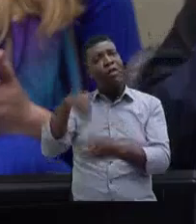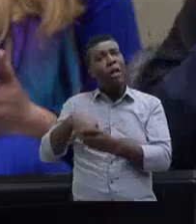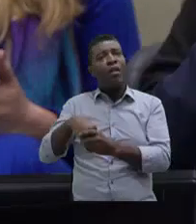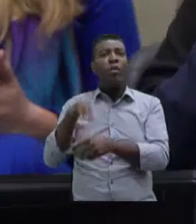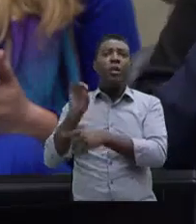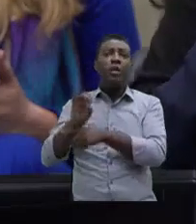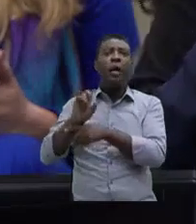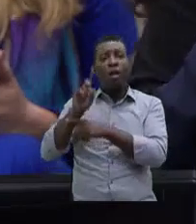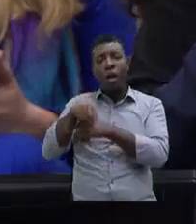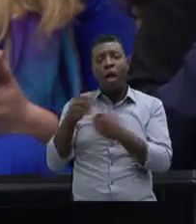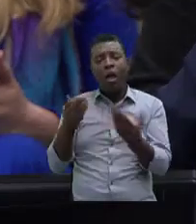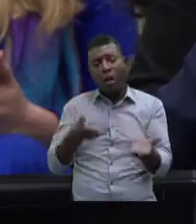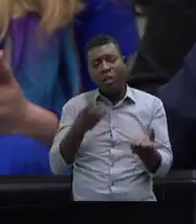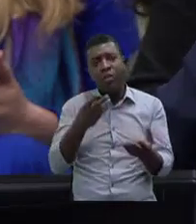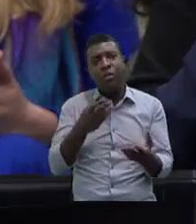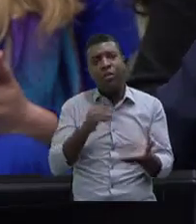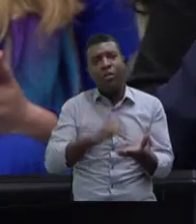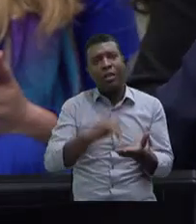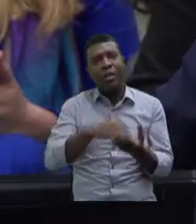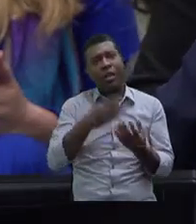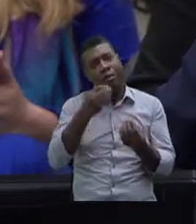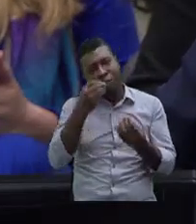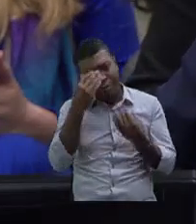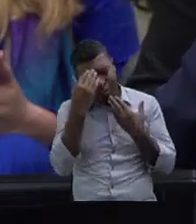Seria isso, secretário. Muito obrigado.